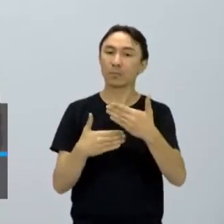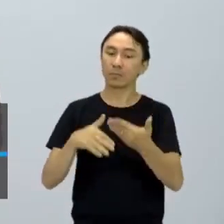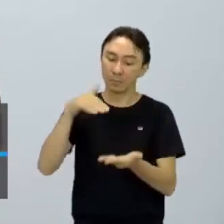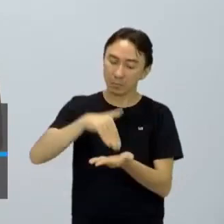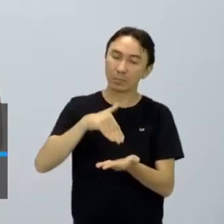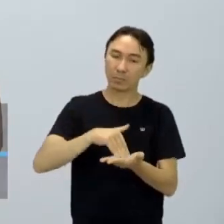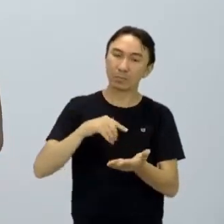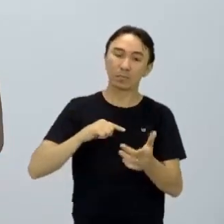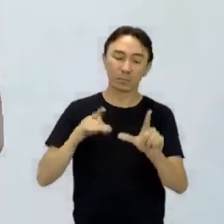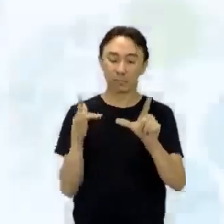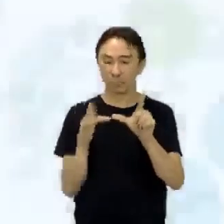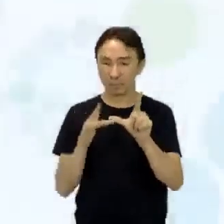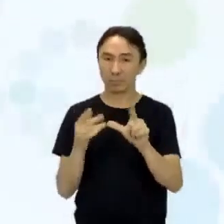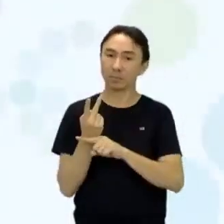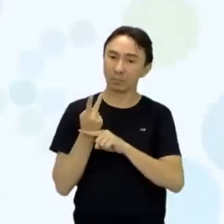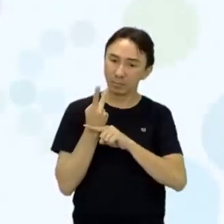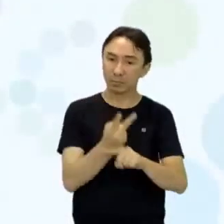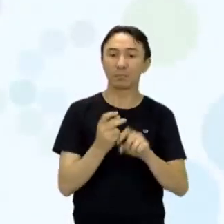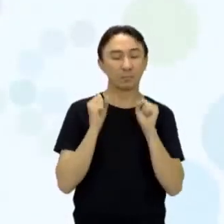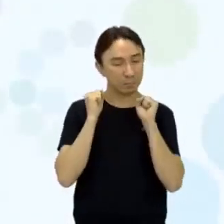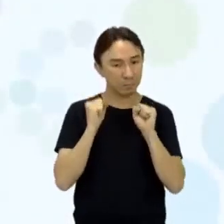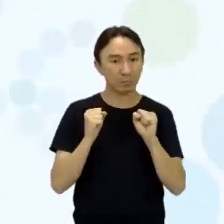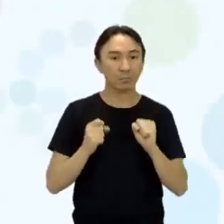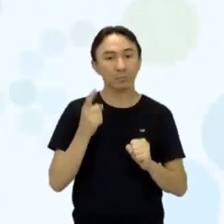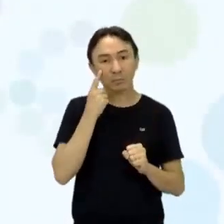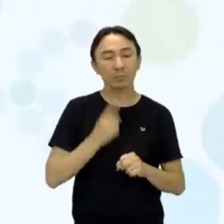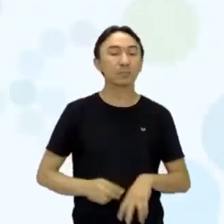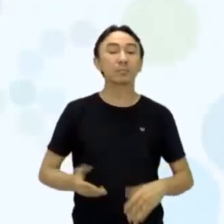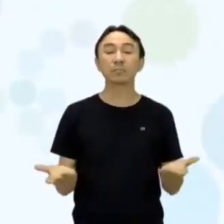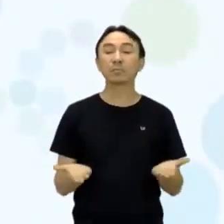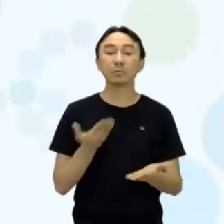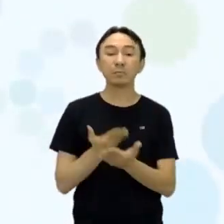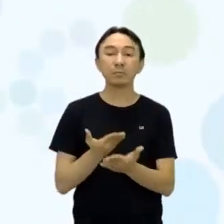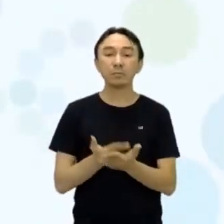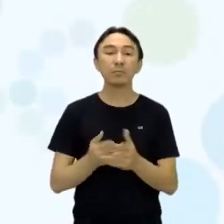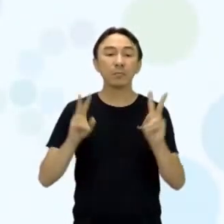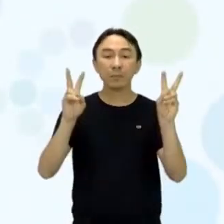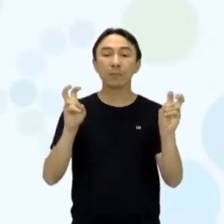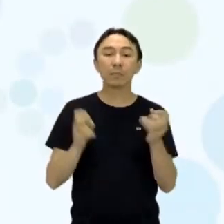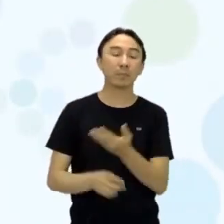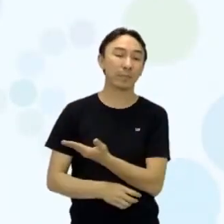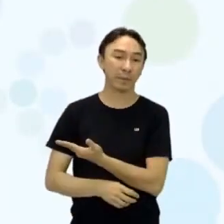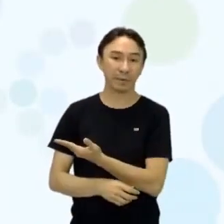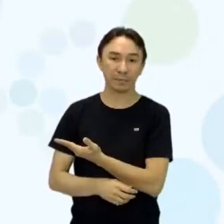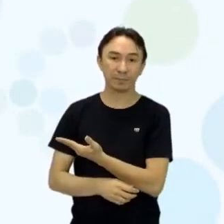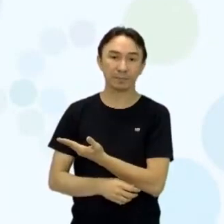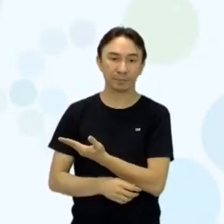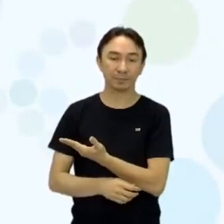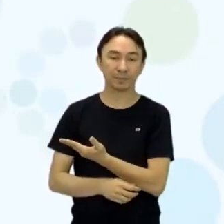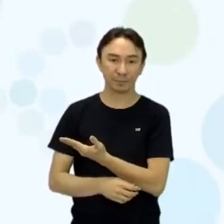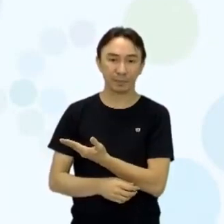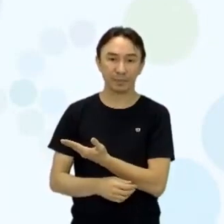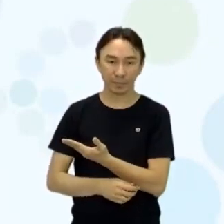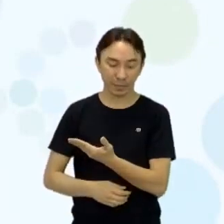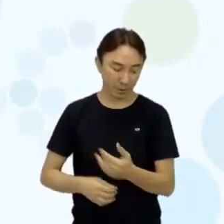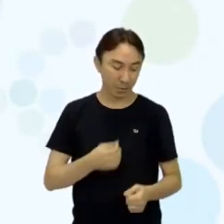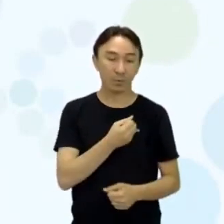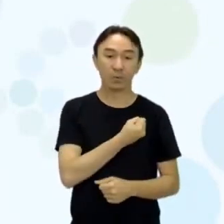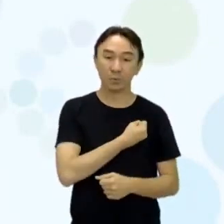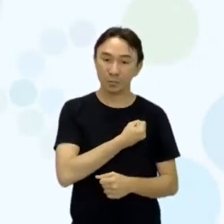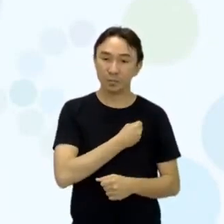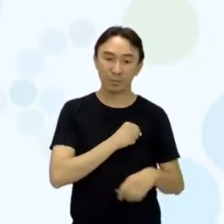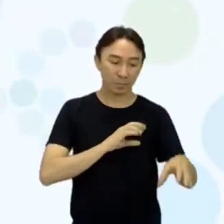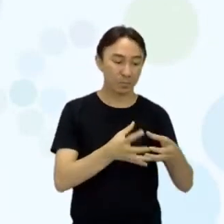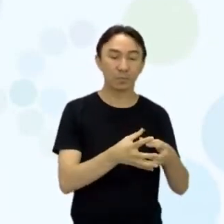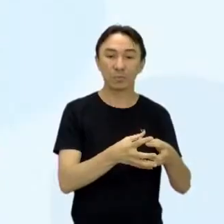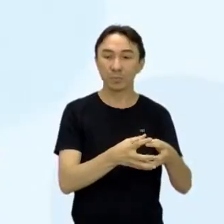Então, o nosso diretor está colocando para vocês o nome da nossa aula de hoje, ó, conjuntos numéricos. Eu estou retirando de novo essa